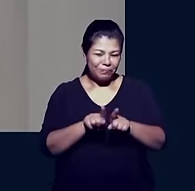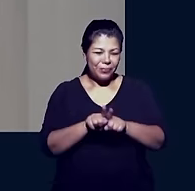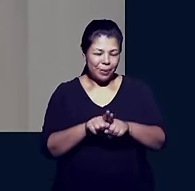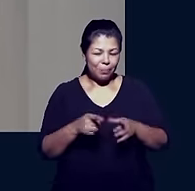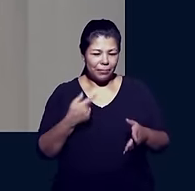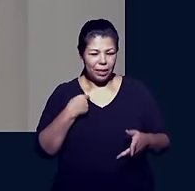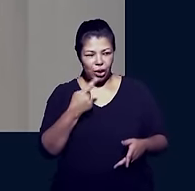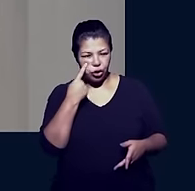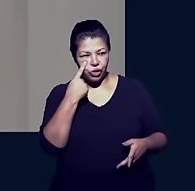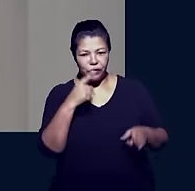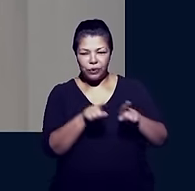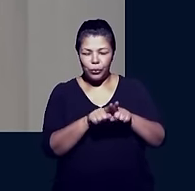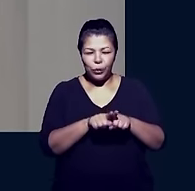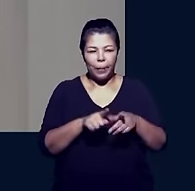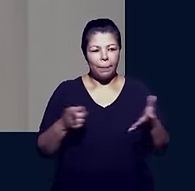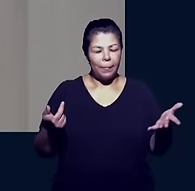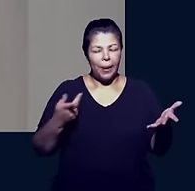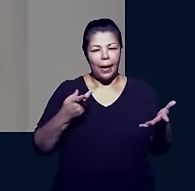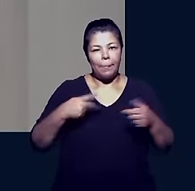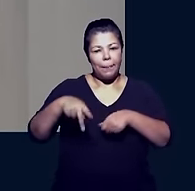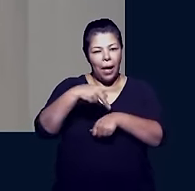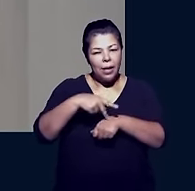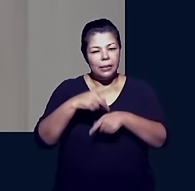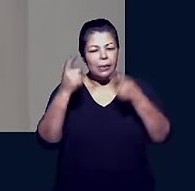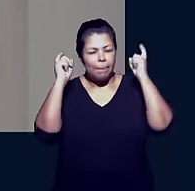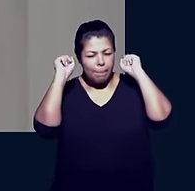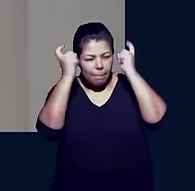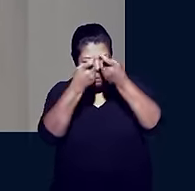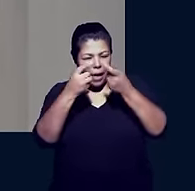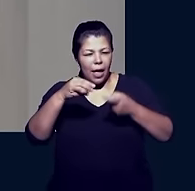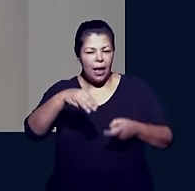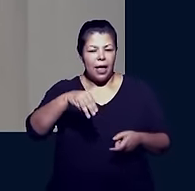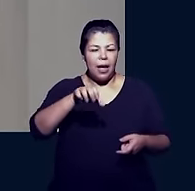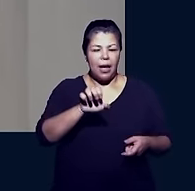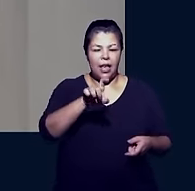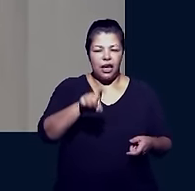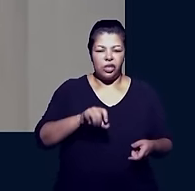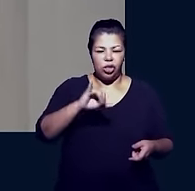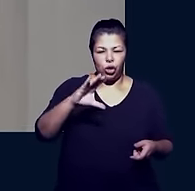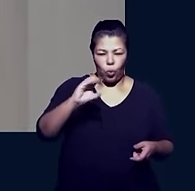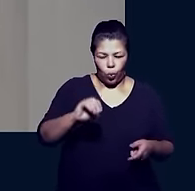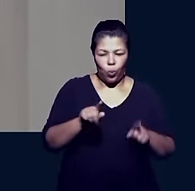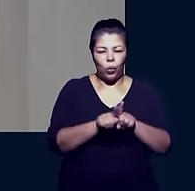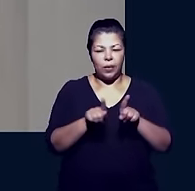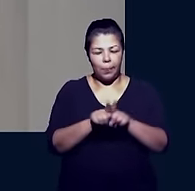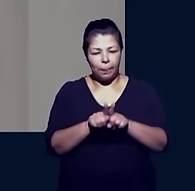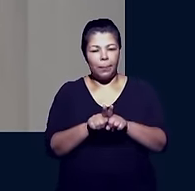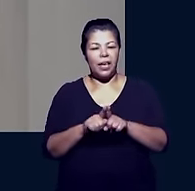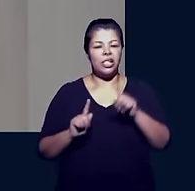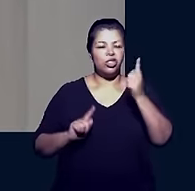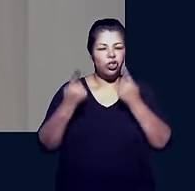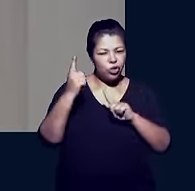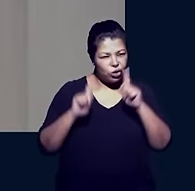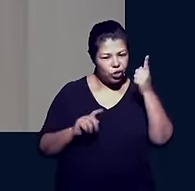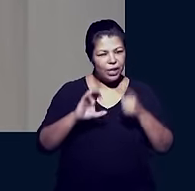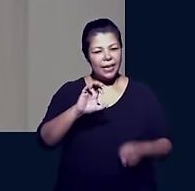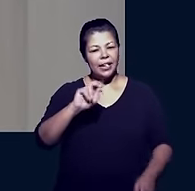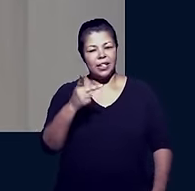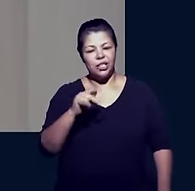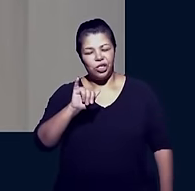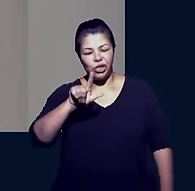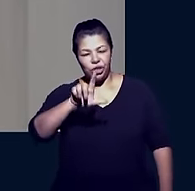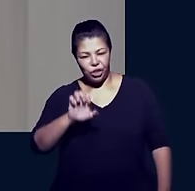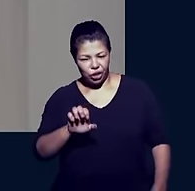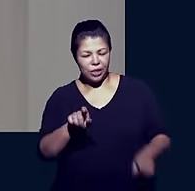nos países aqui na América Latina o México que tá segurando um pouco né o ciclo de afrouxamento o Chile que começou e depois tá um pouco mais